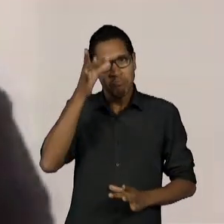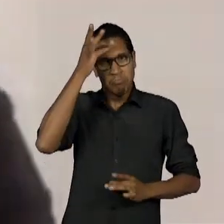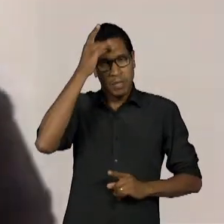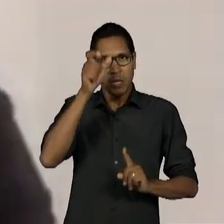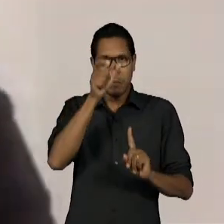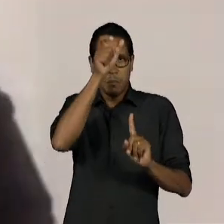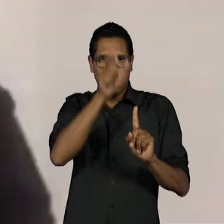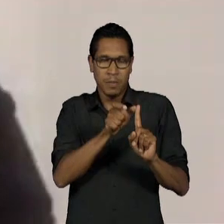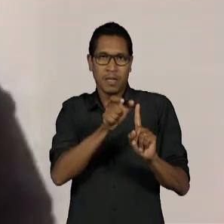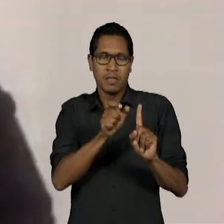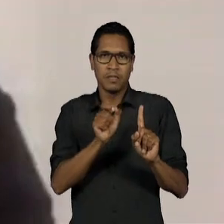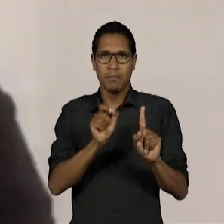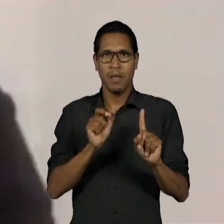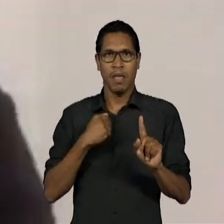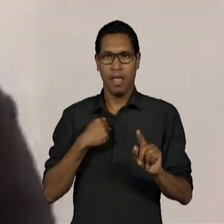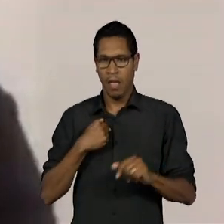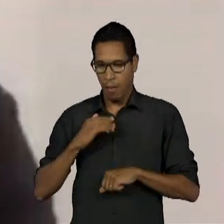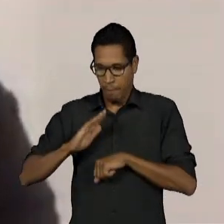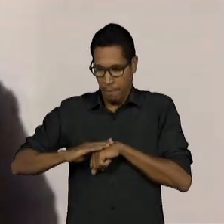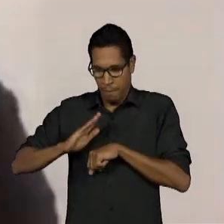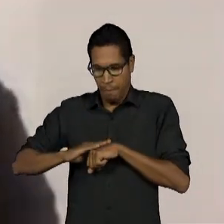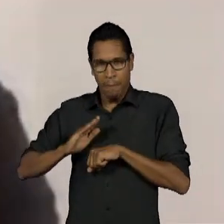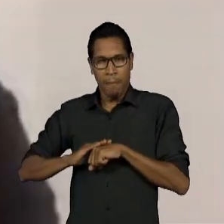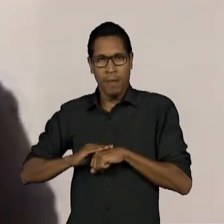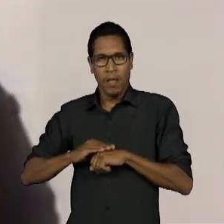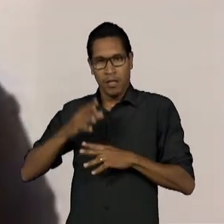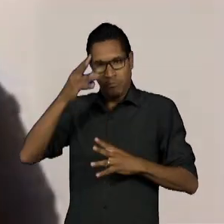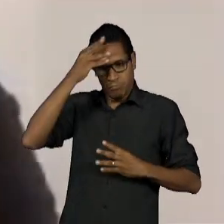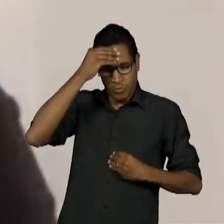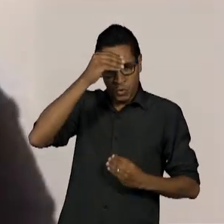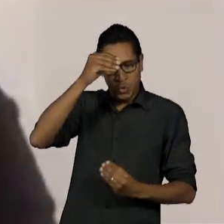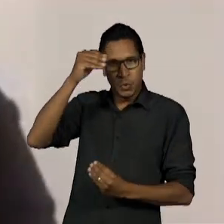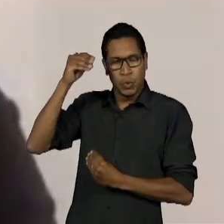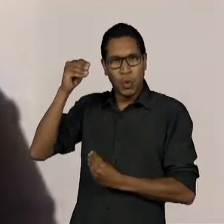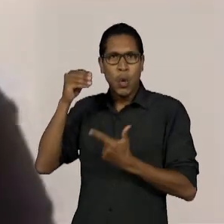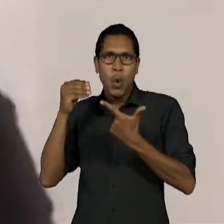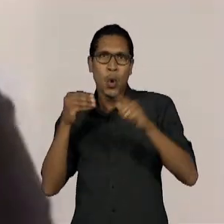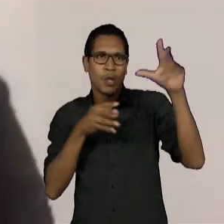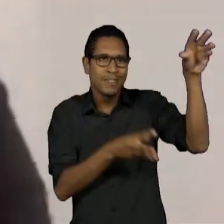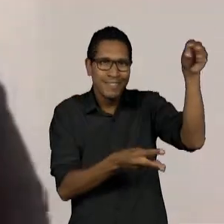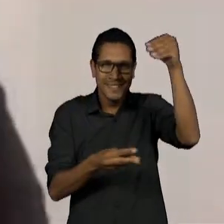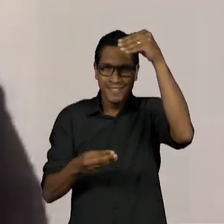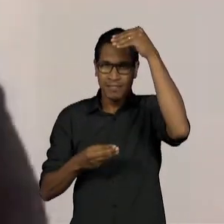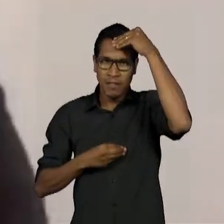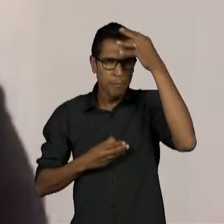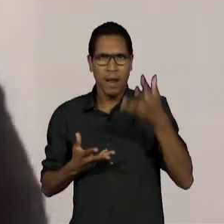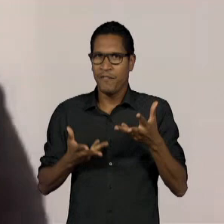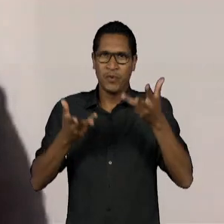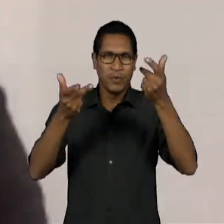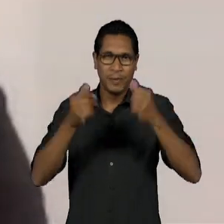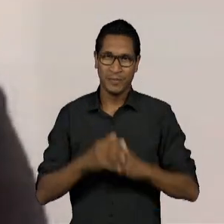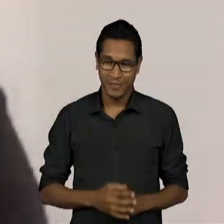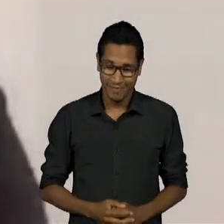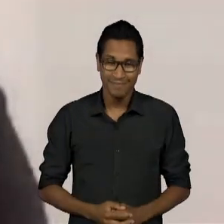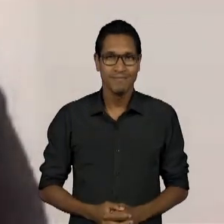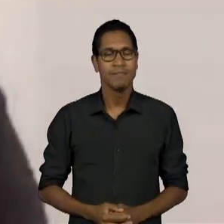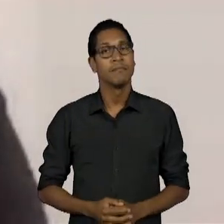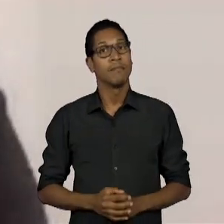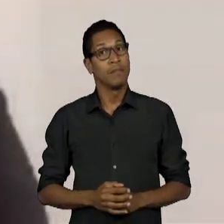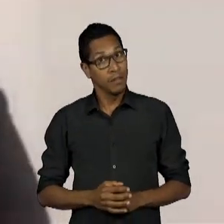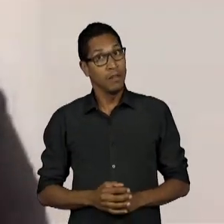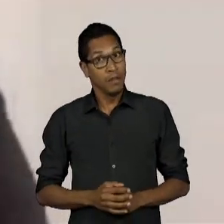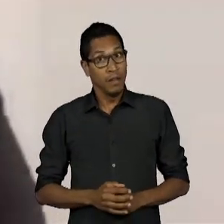personagem, deixar de ser eu mesma para ser uma outra pessoa, já é maravilhoso. É muito difícil você,